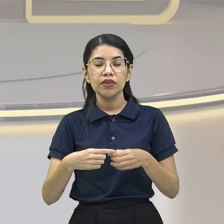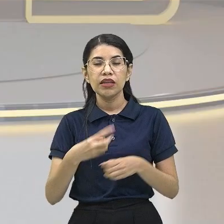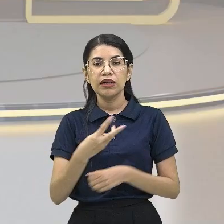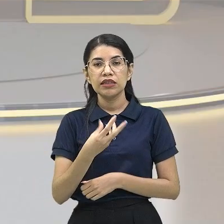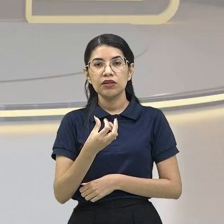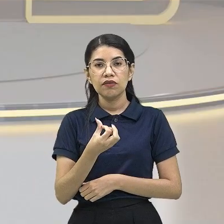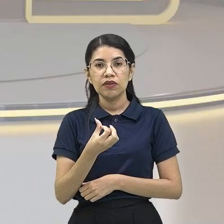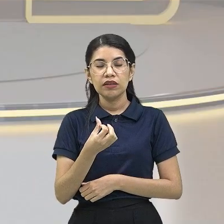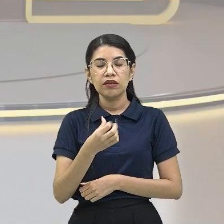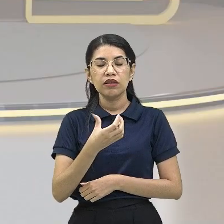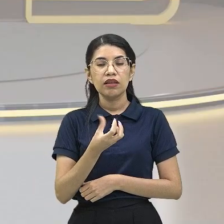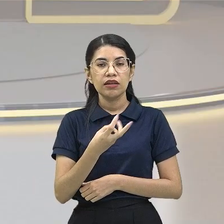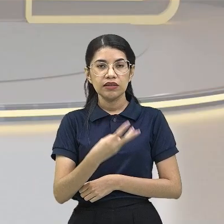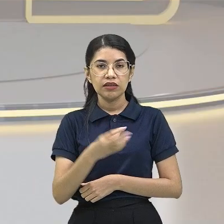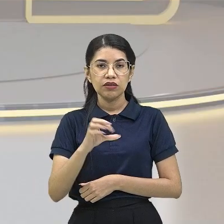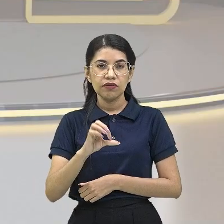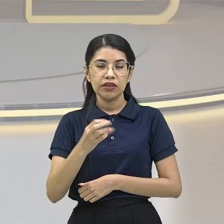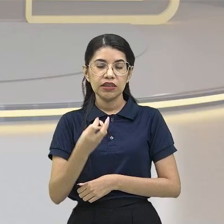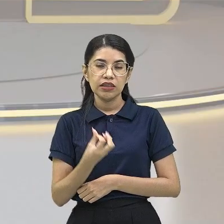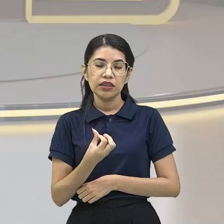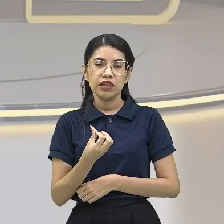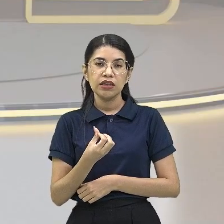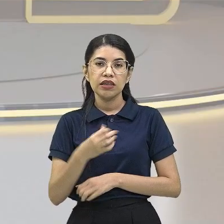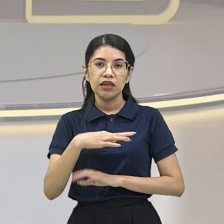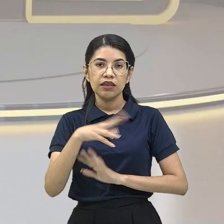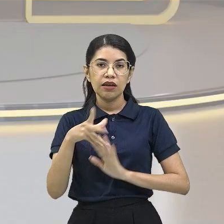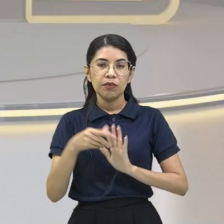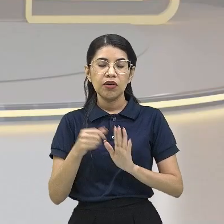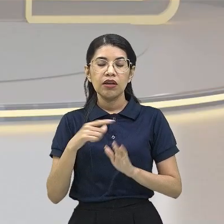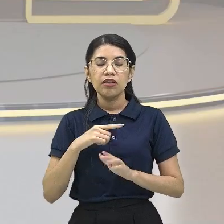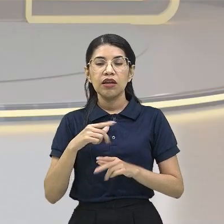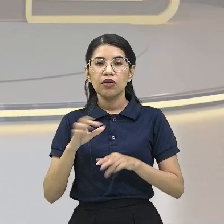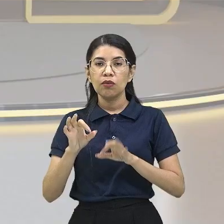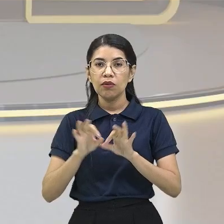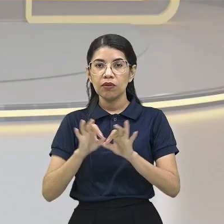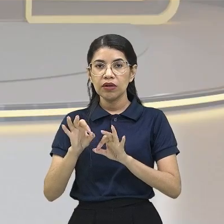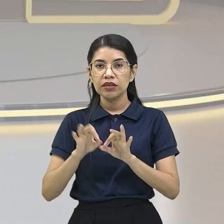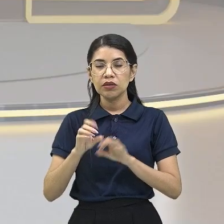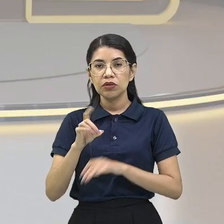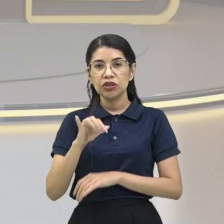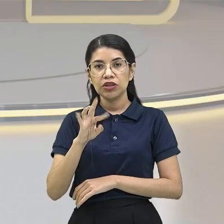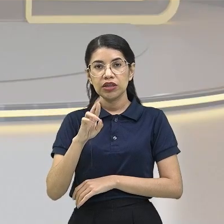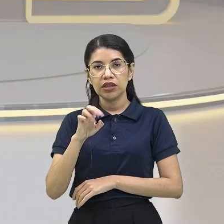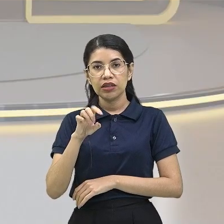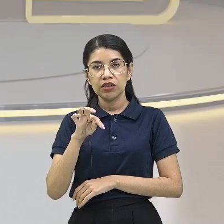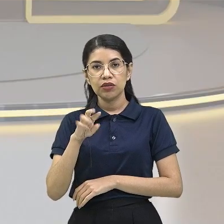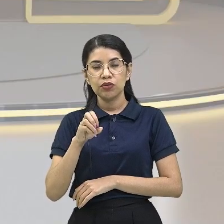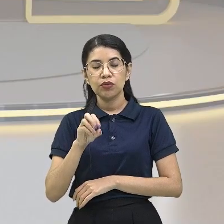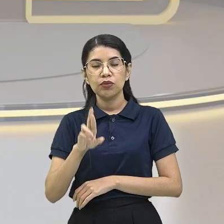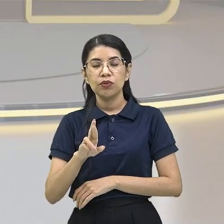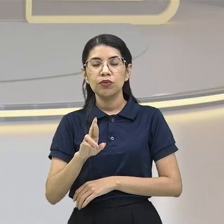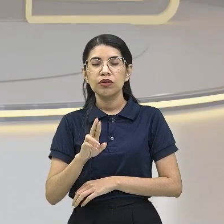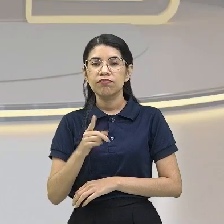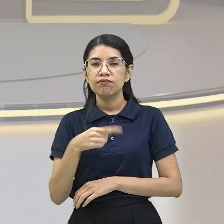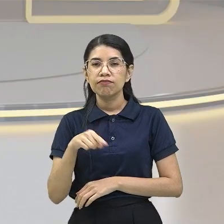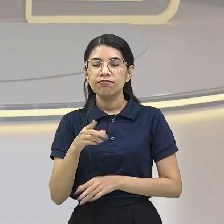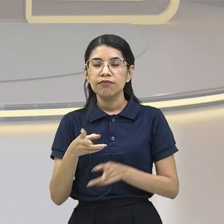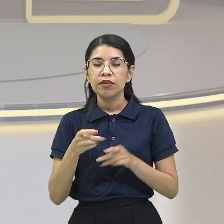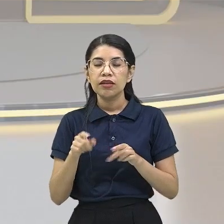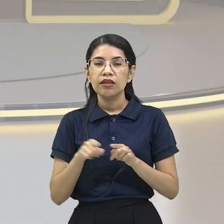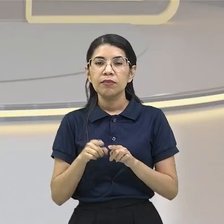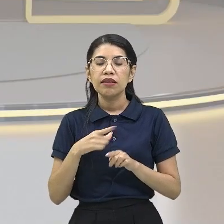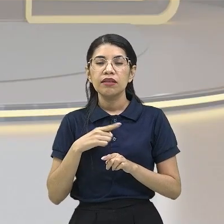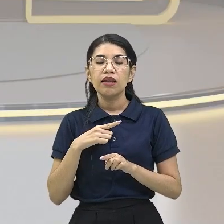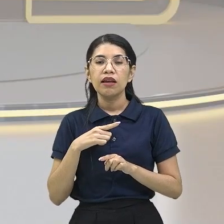396 desses municípios da Amazônia Legal, eles possuem um plano diretor, né? E aí, se a gente for observar também o plano diretor, eles possuem esse